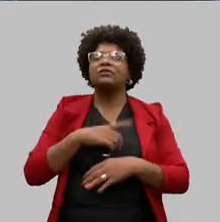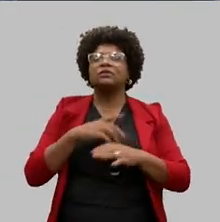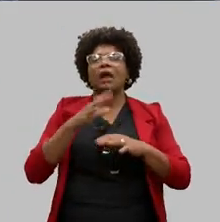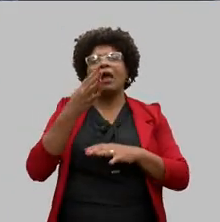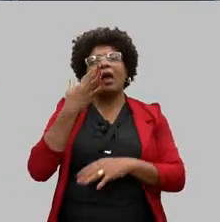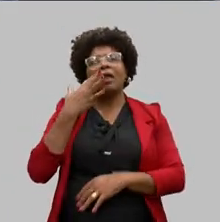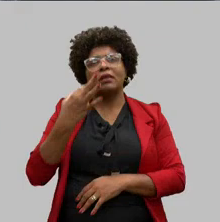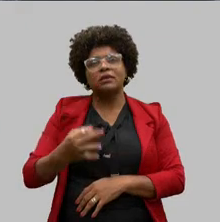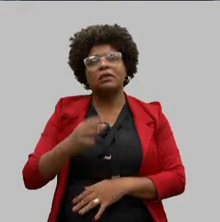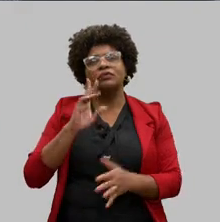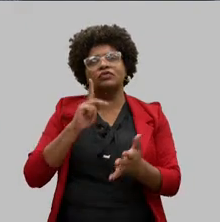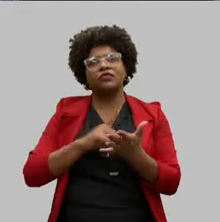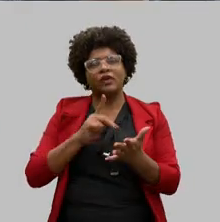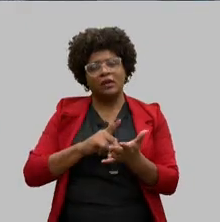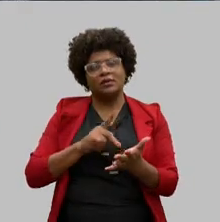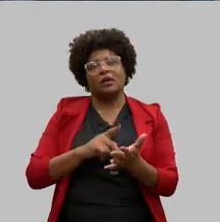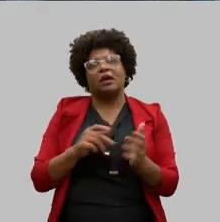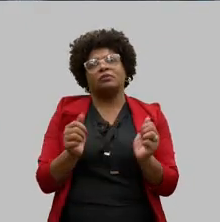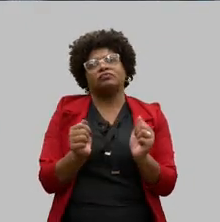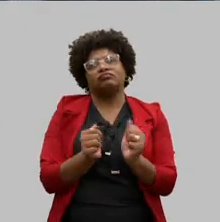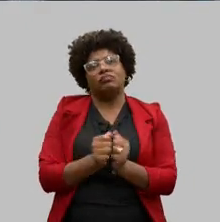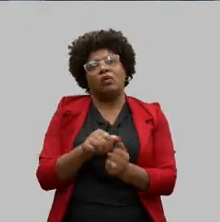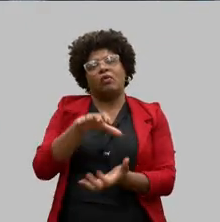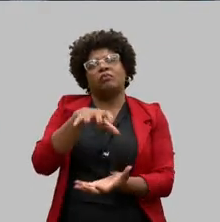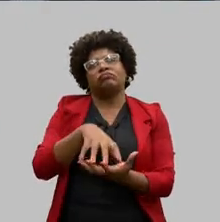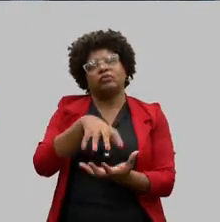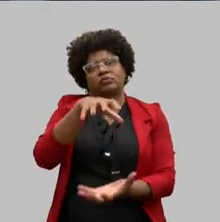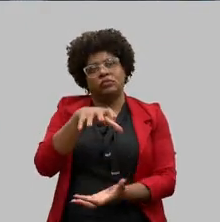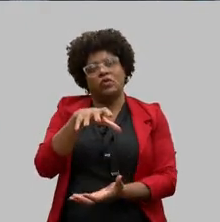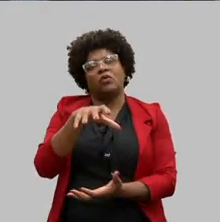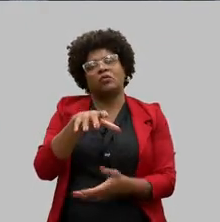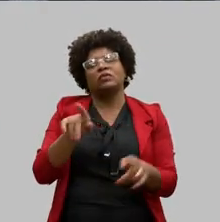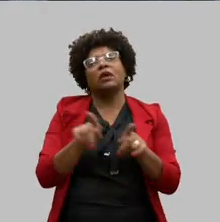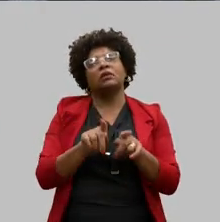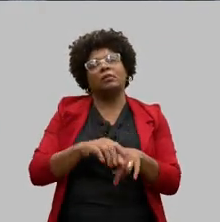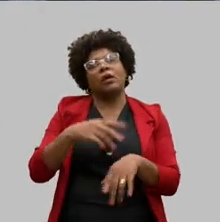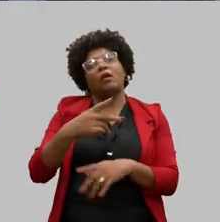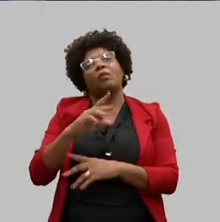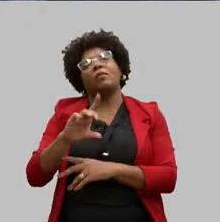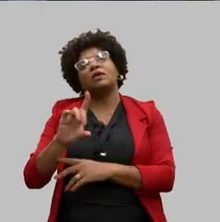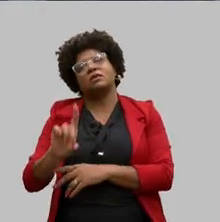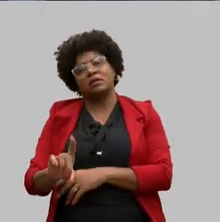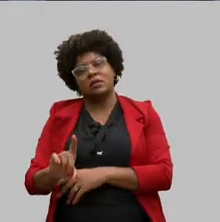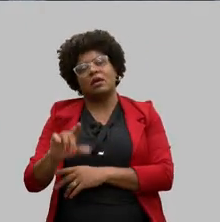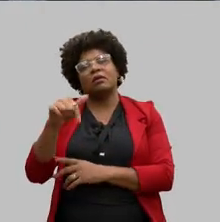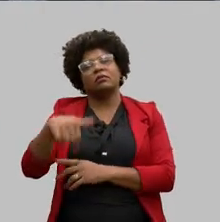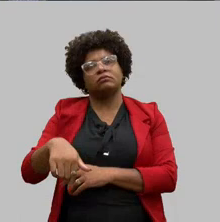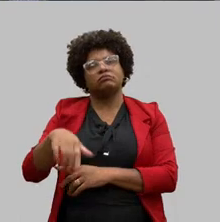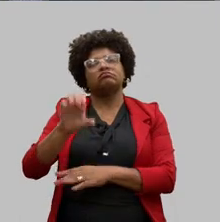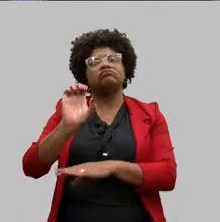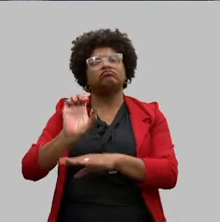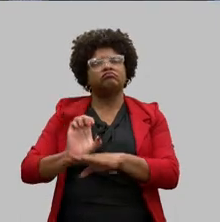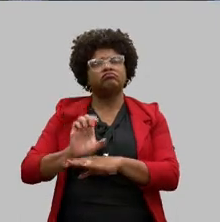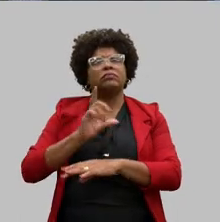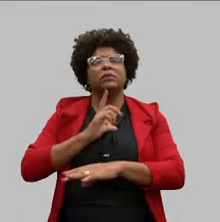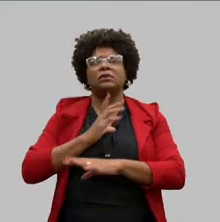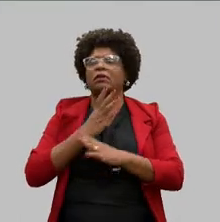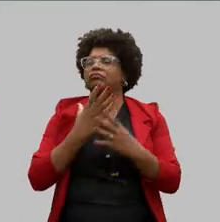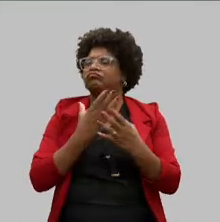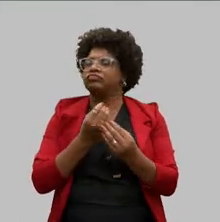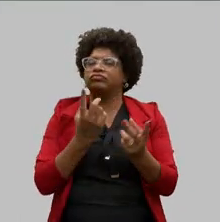deficientes porque realmente o deficiente também no nosso estado tem tido muita dificuldade aap a gente sabe disso muito